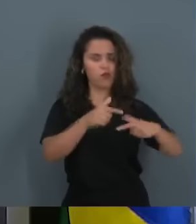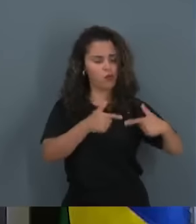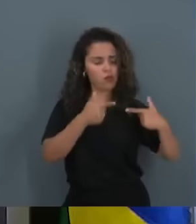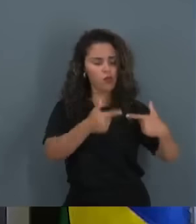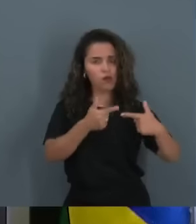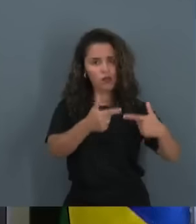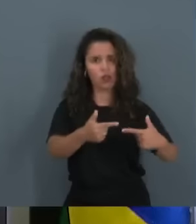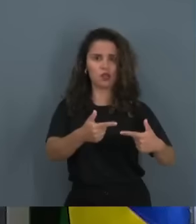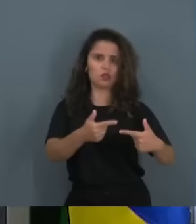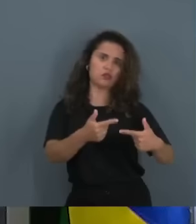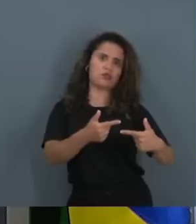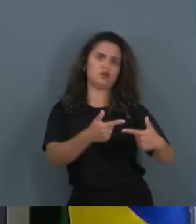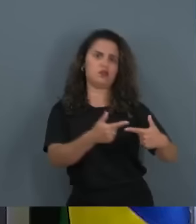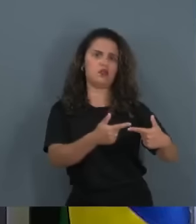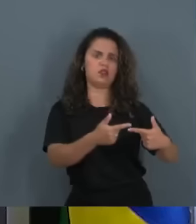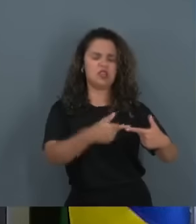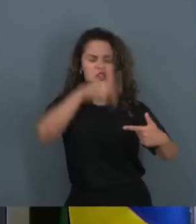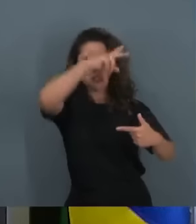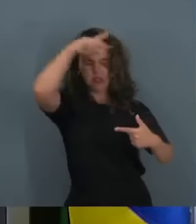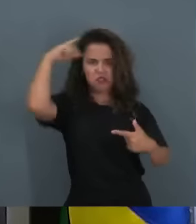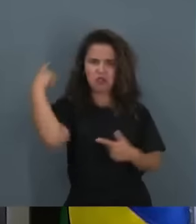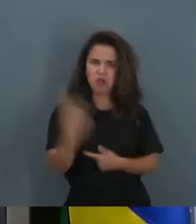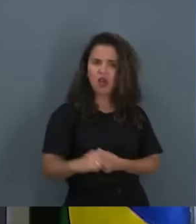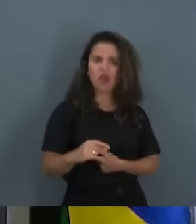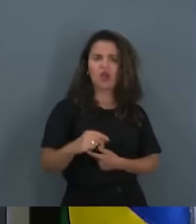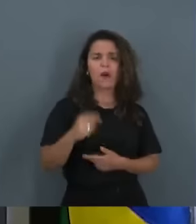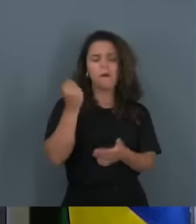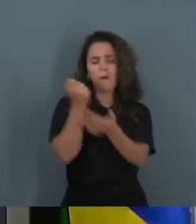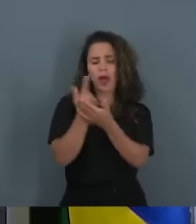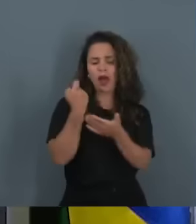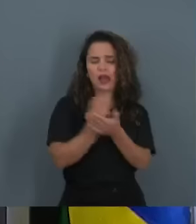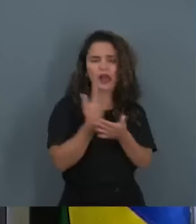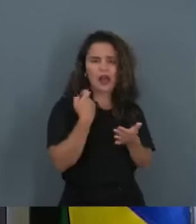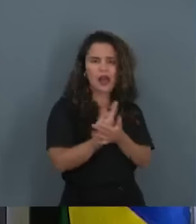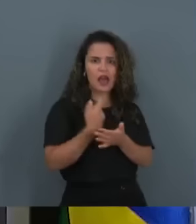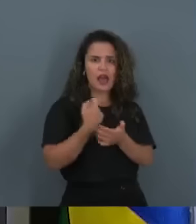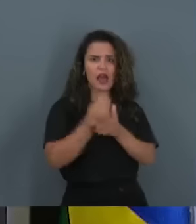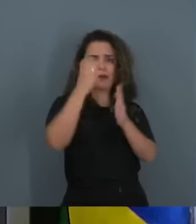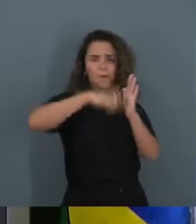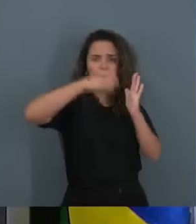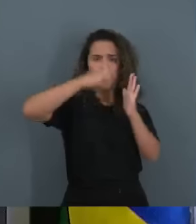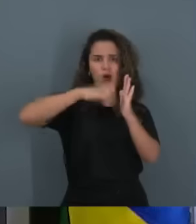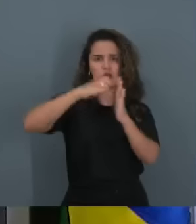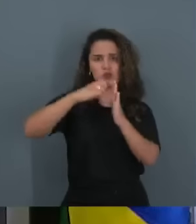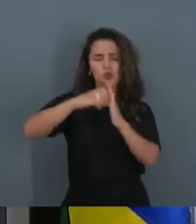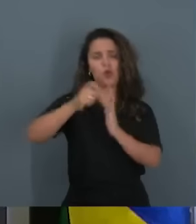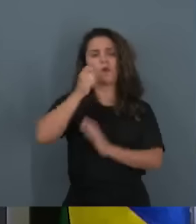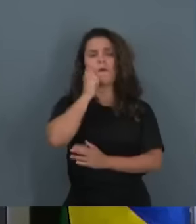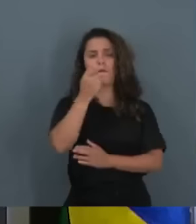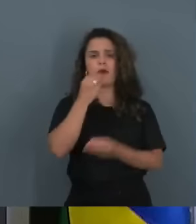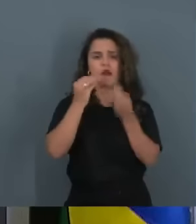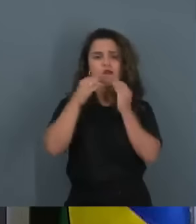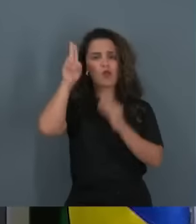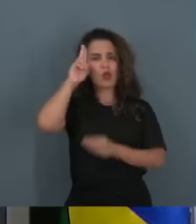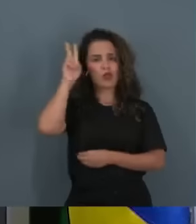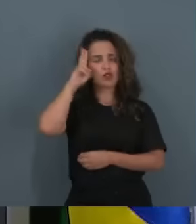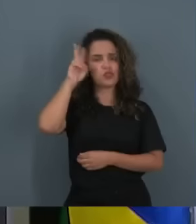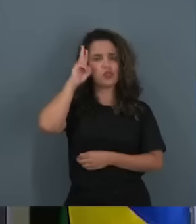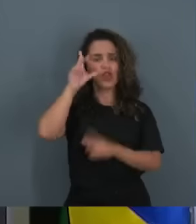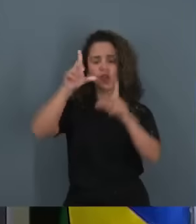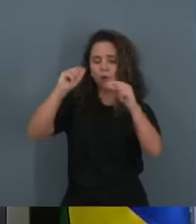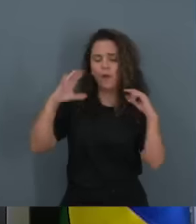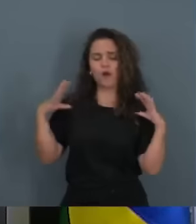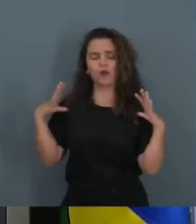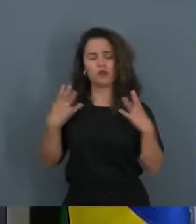luta, que rala para pagar cada vez mais impostos e levar o seu pão para casa, dar um pouco de conforto para a